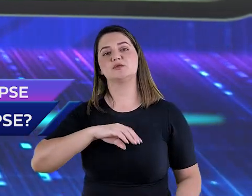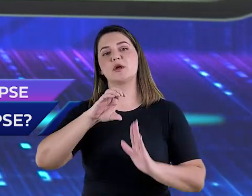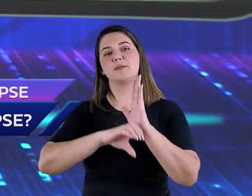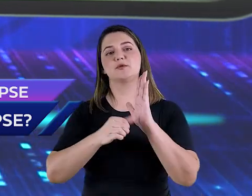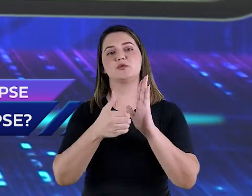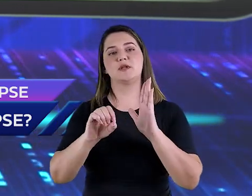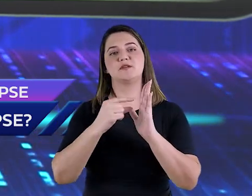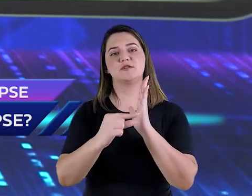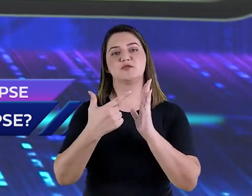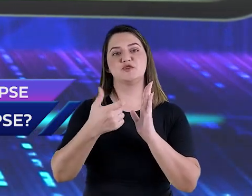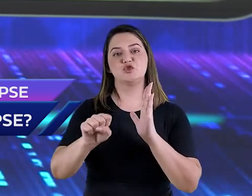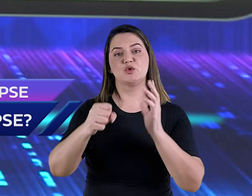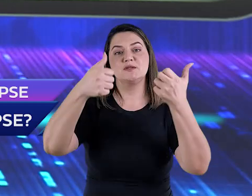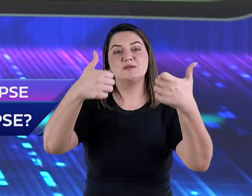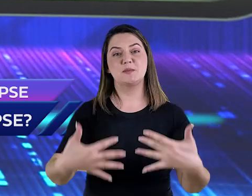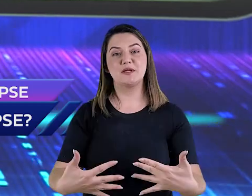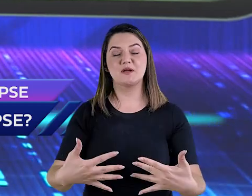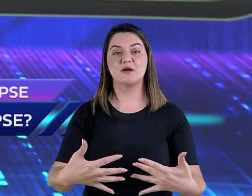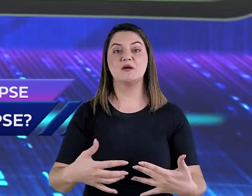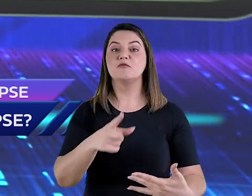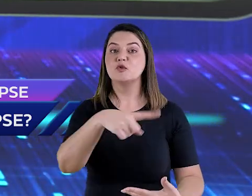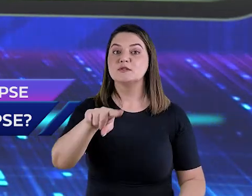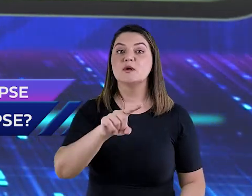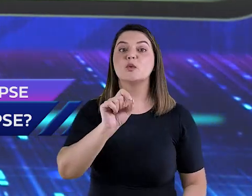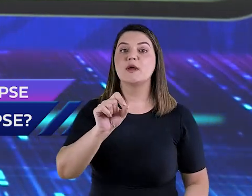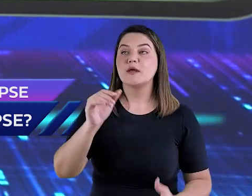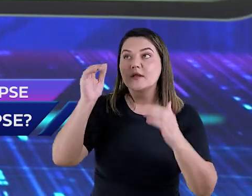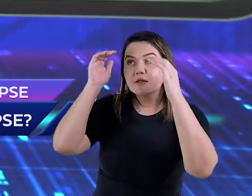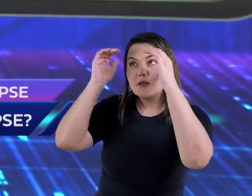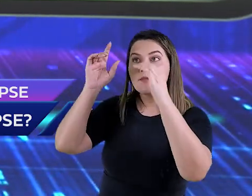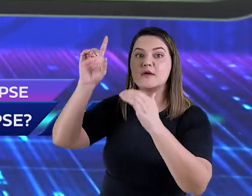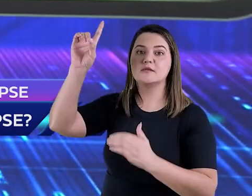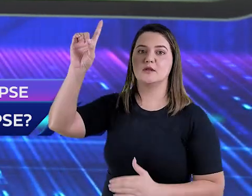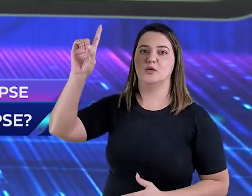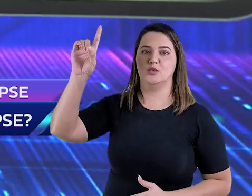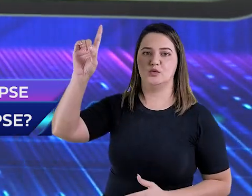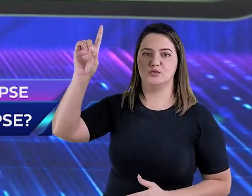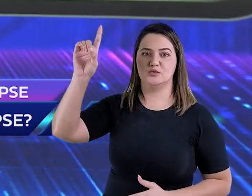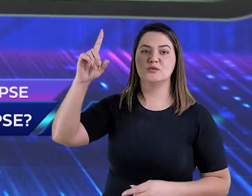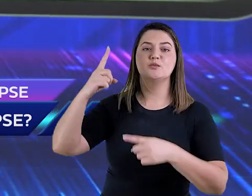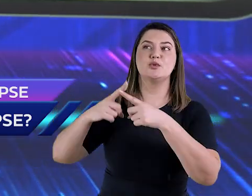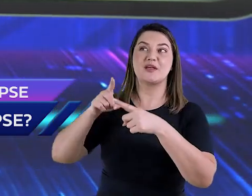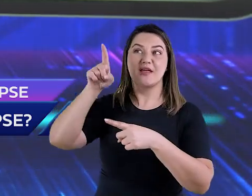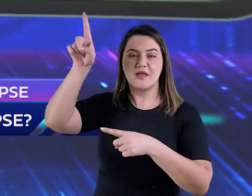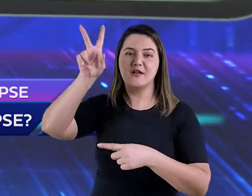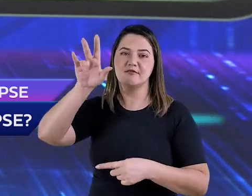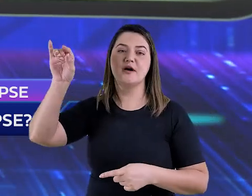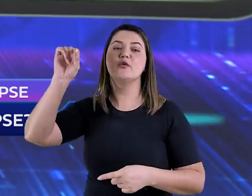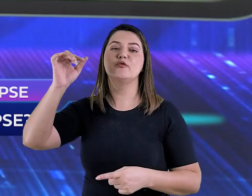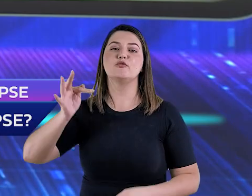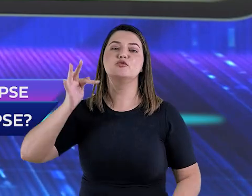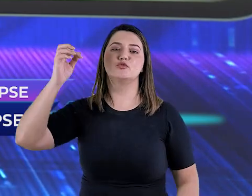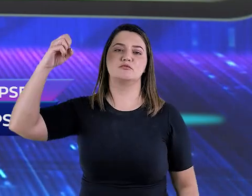28, temei antes aquele que pode fazer perecer no inferno, tanto a alma como o